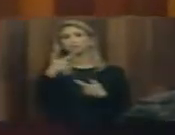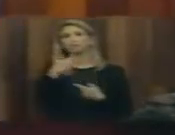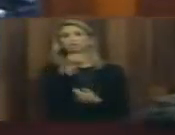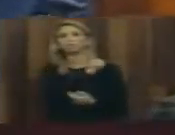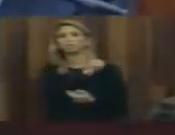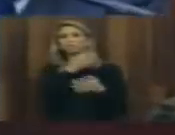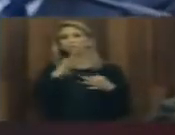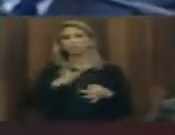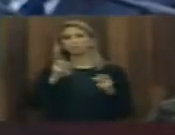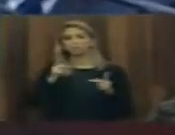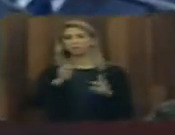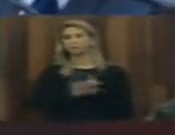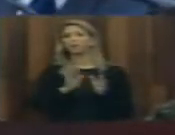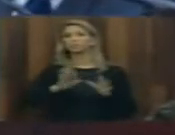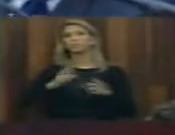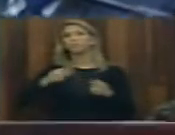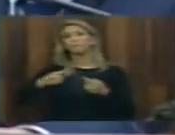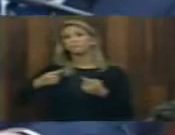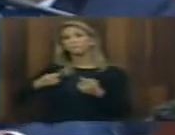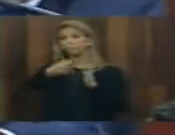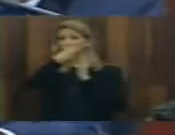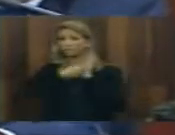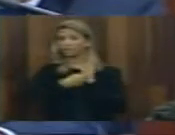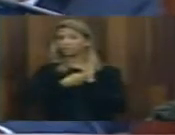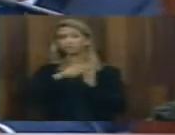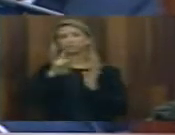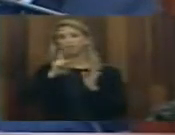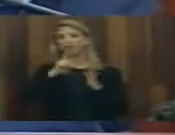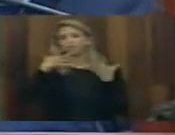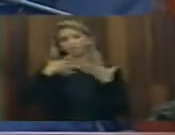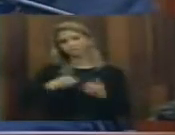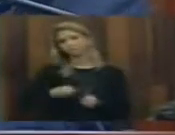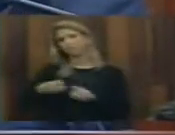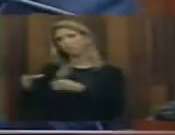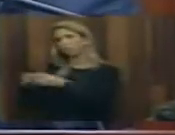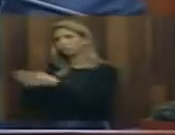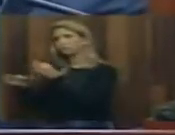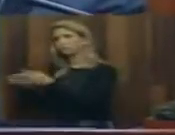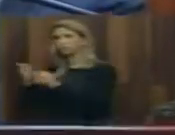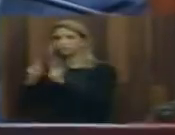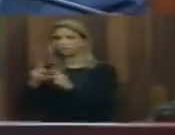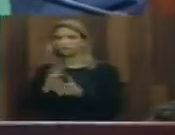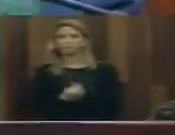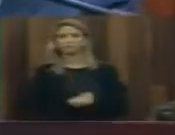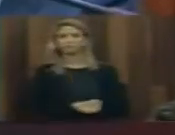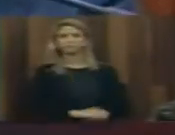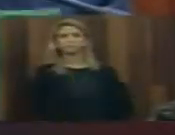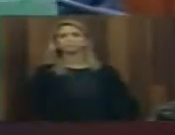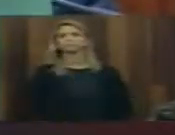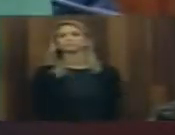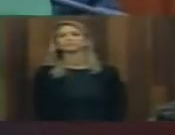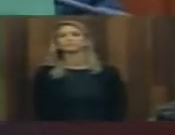O parecer foi derrubado da Comissão de Constituição e Justiça.